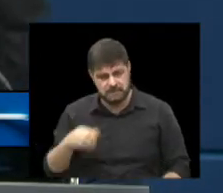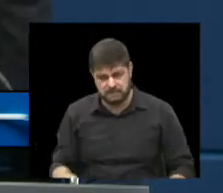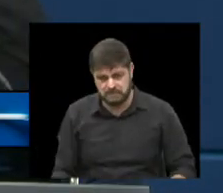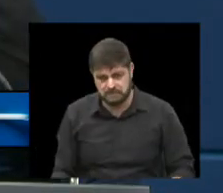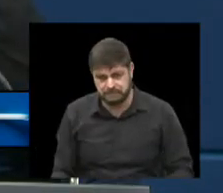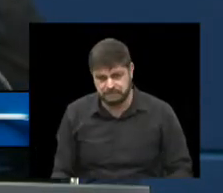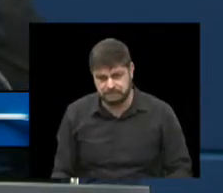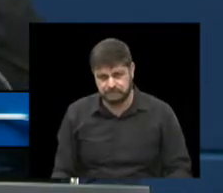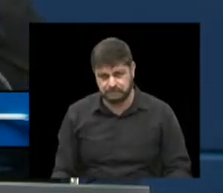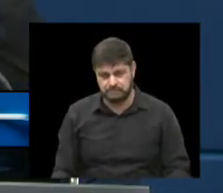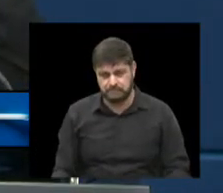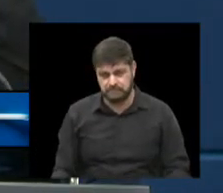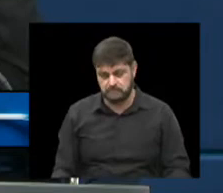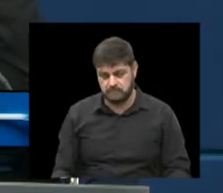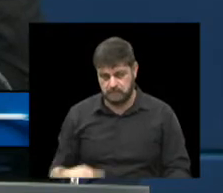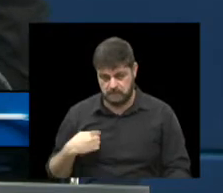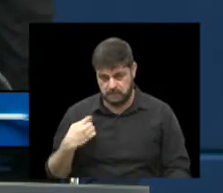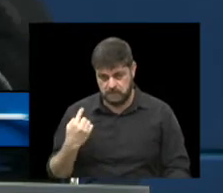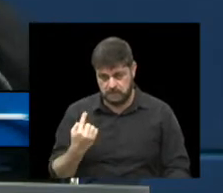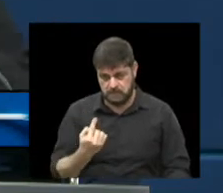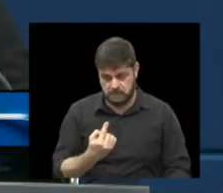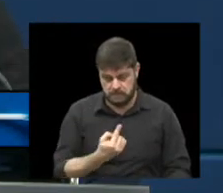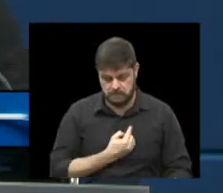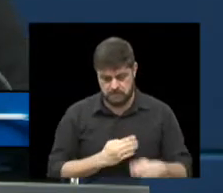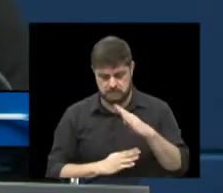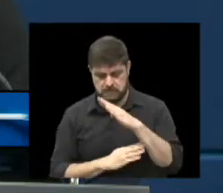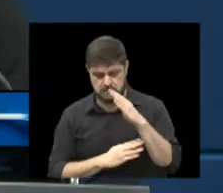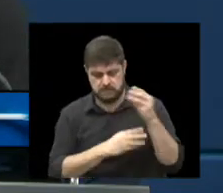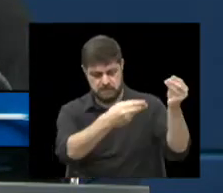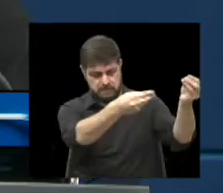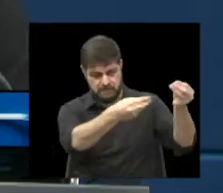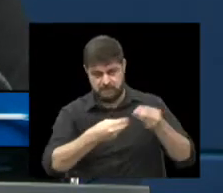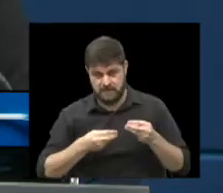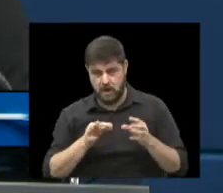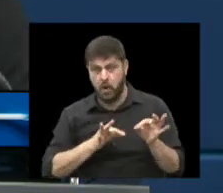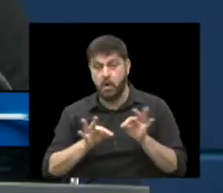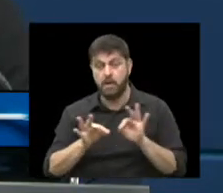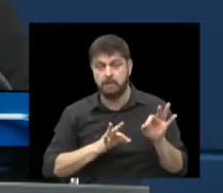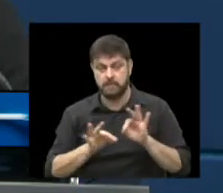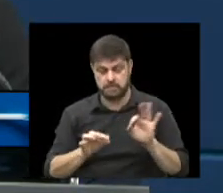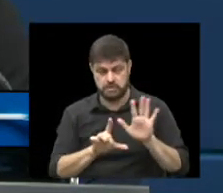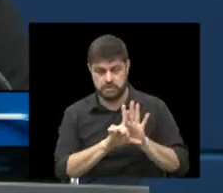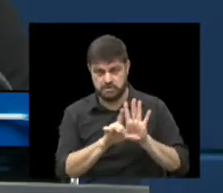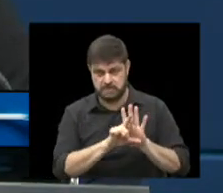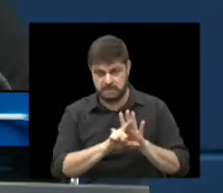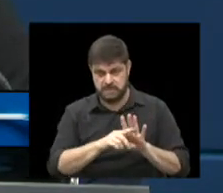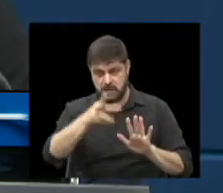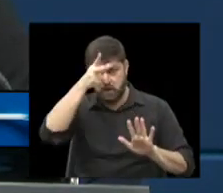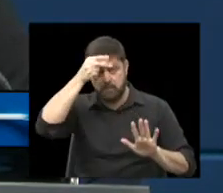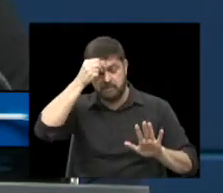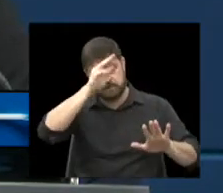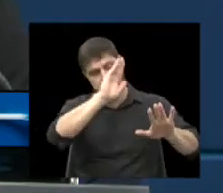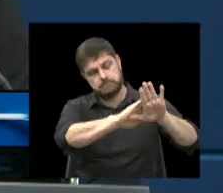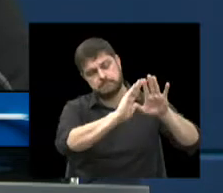E chegou para essa casa o projeto de lei orçamentária encaminhada pelo